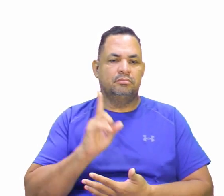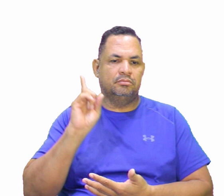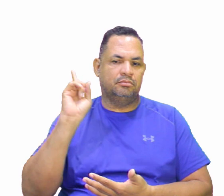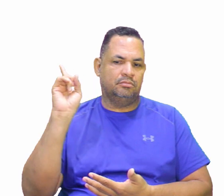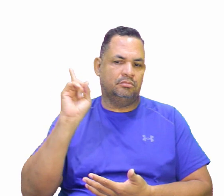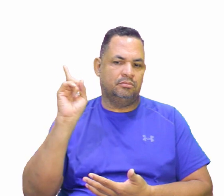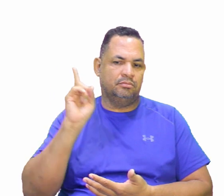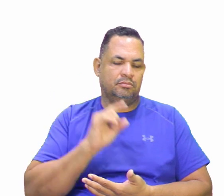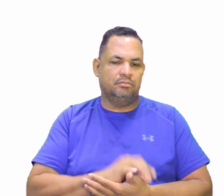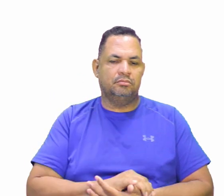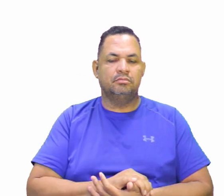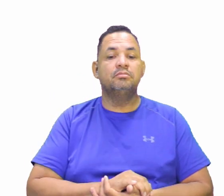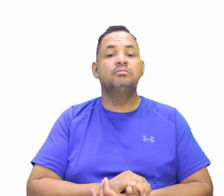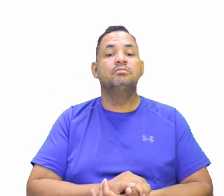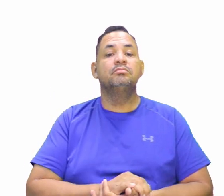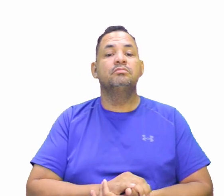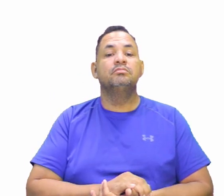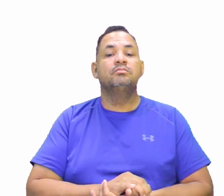Acham-se, se acredita,